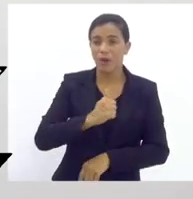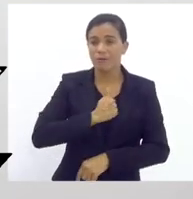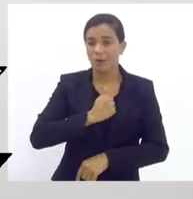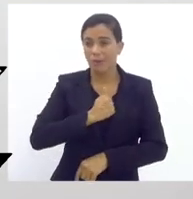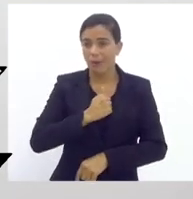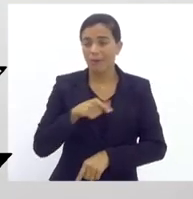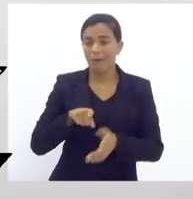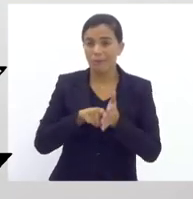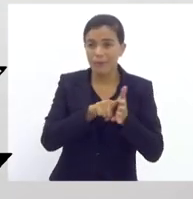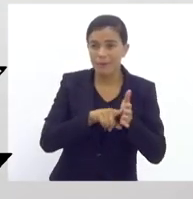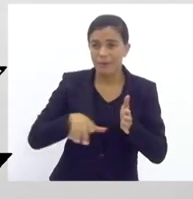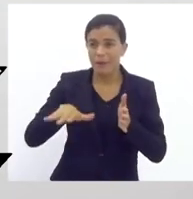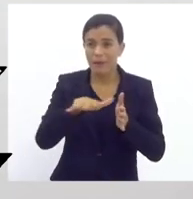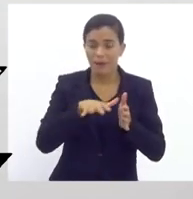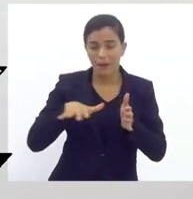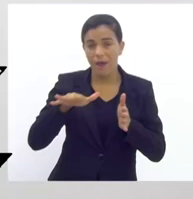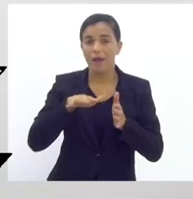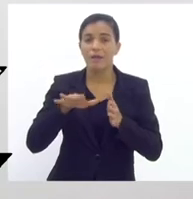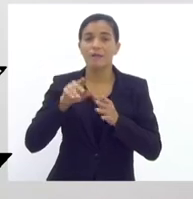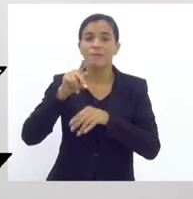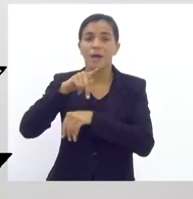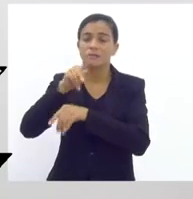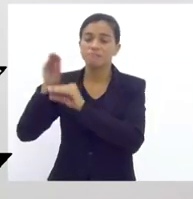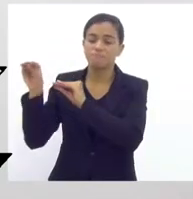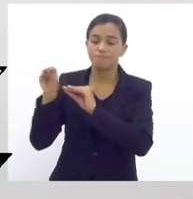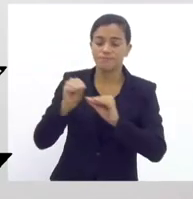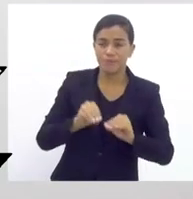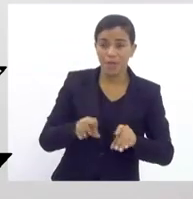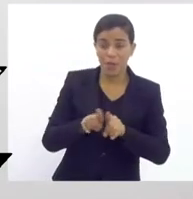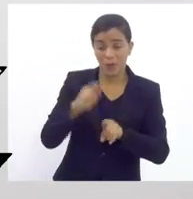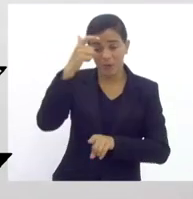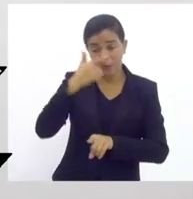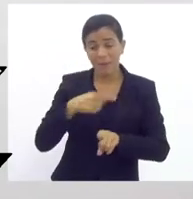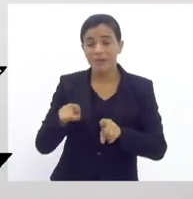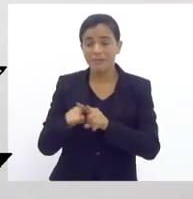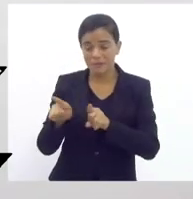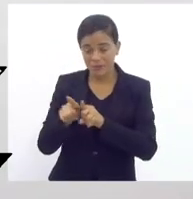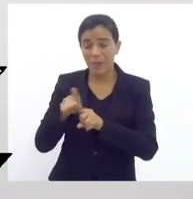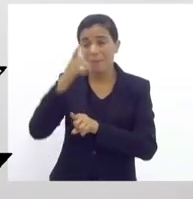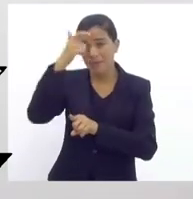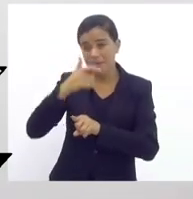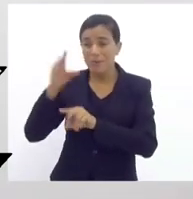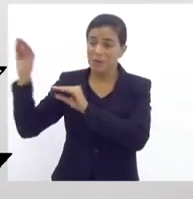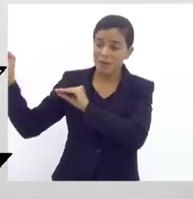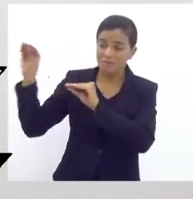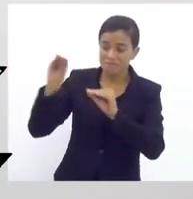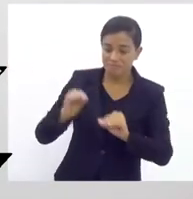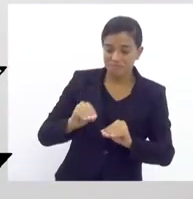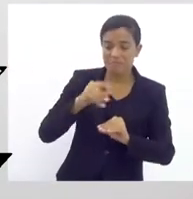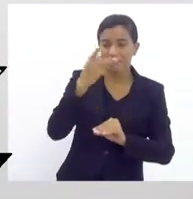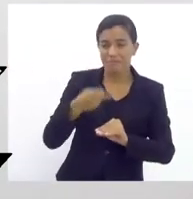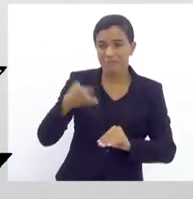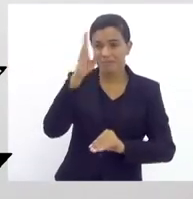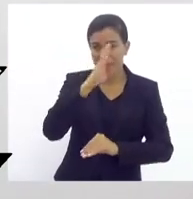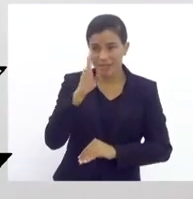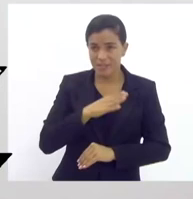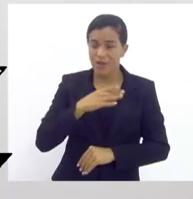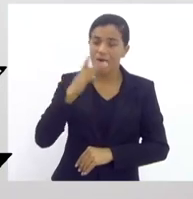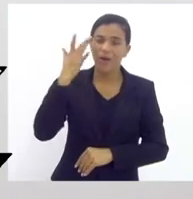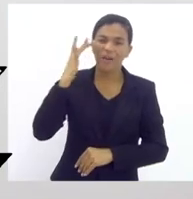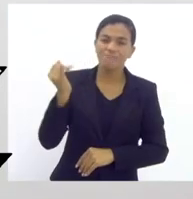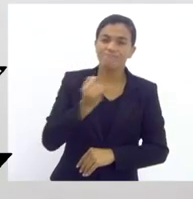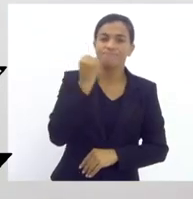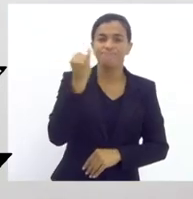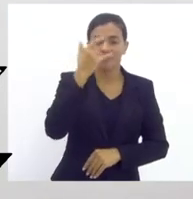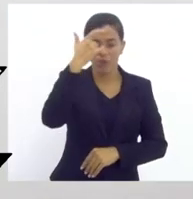pesquisador da área de imigração e refúgio sou imigrante e refugiado e eu acho importante que nós enquanto